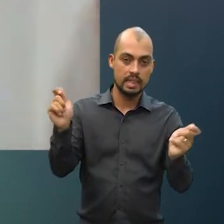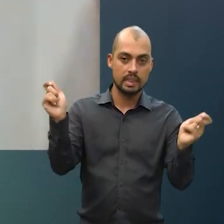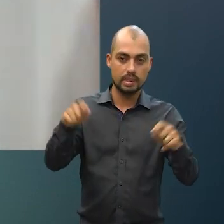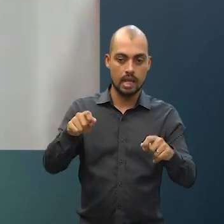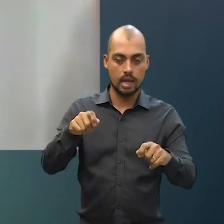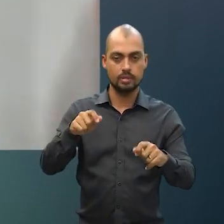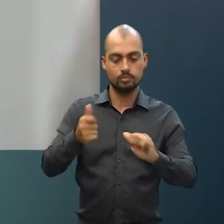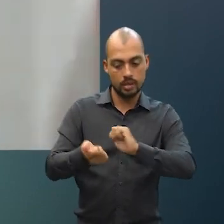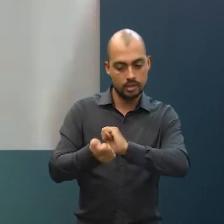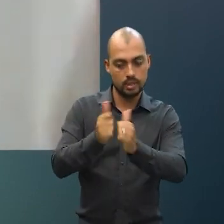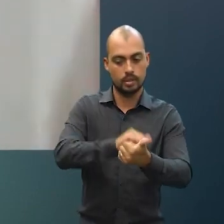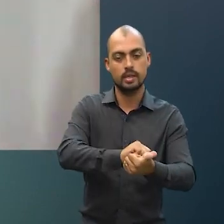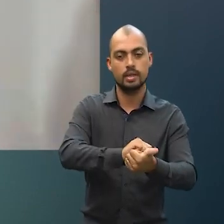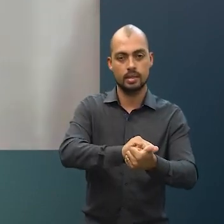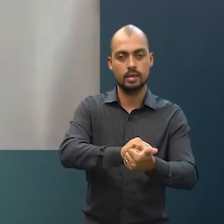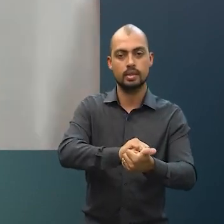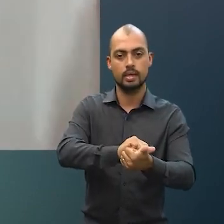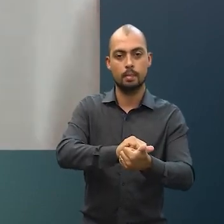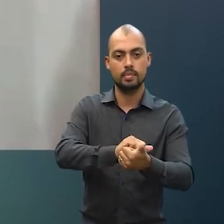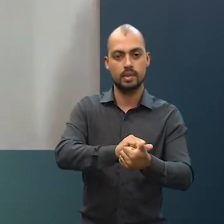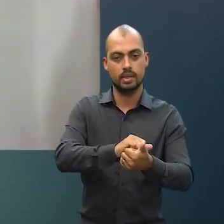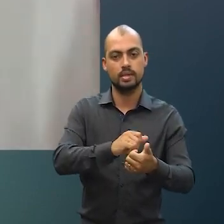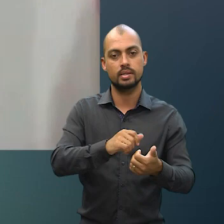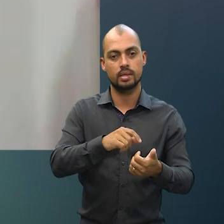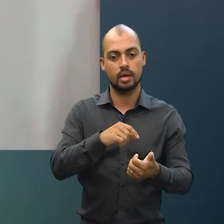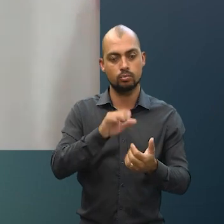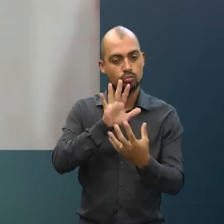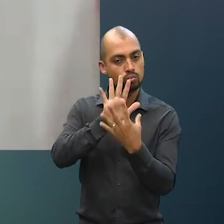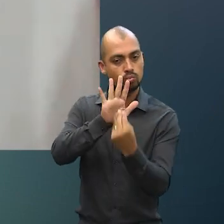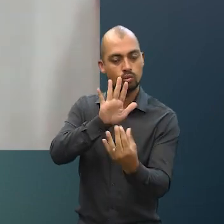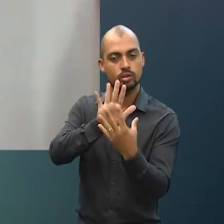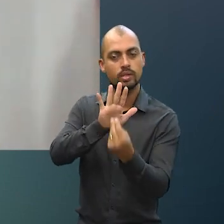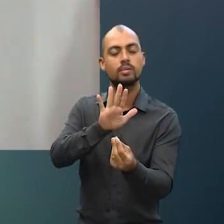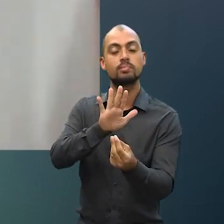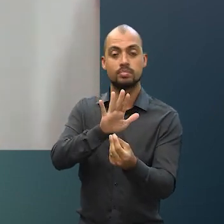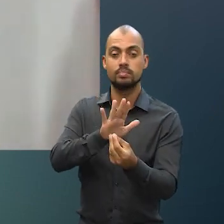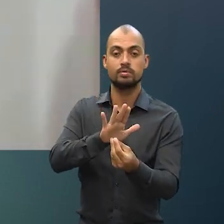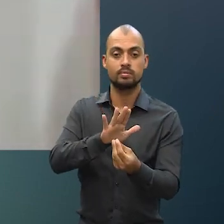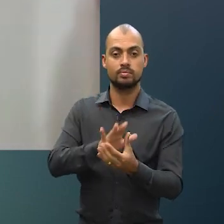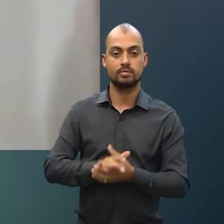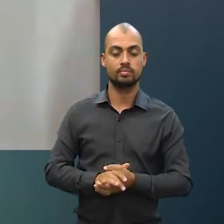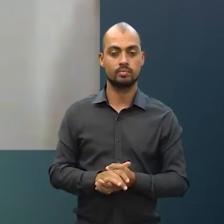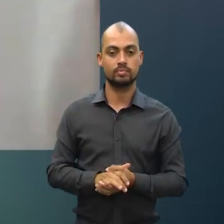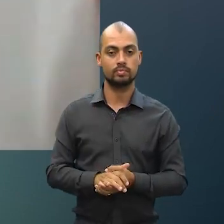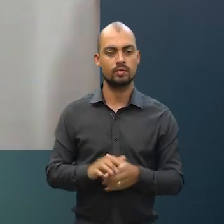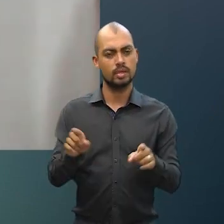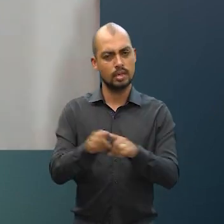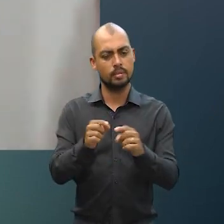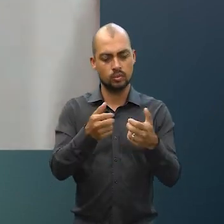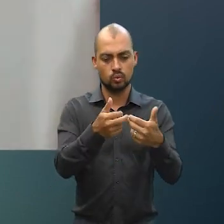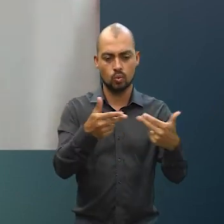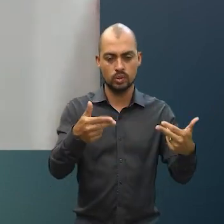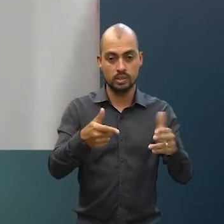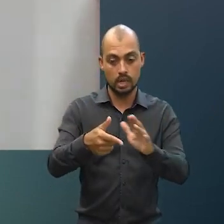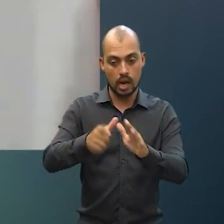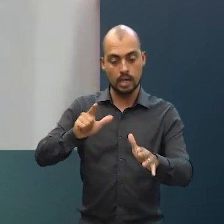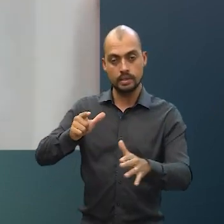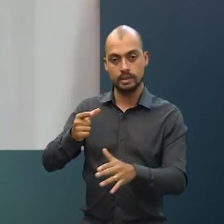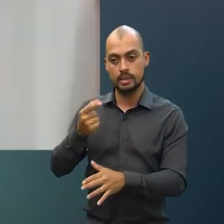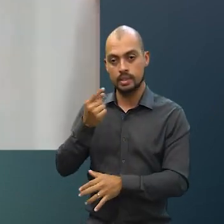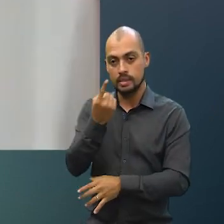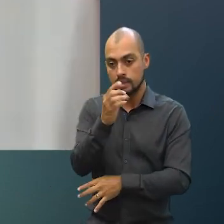a gente alterar, né, esses nossos modelos de negócios, né? Então, a gente vê que muitas coisas que antes só funcionavam no